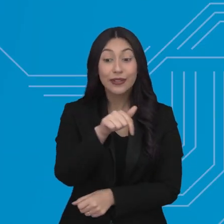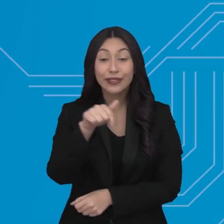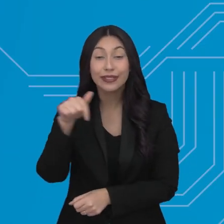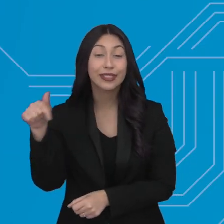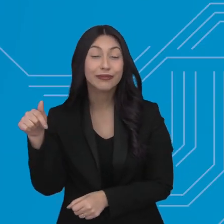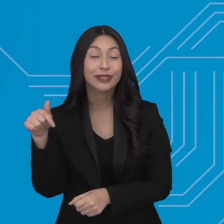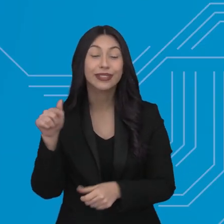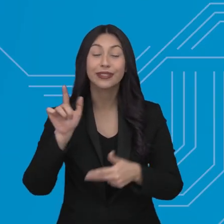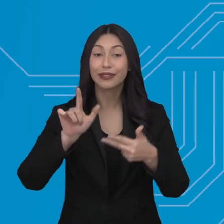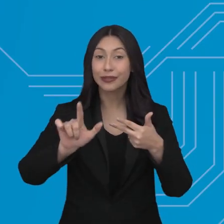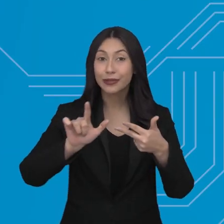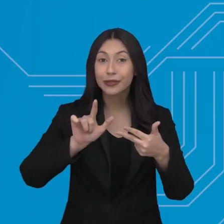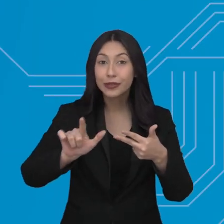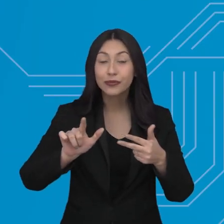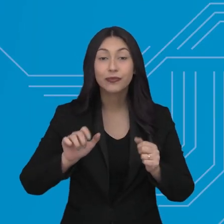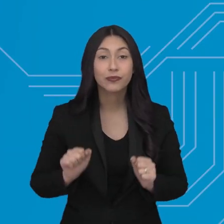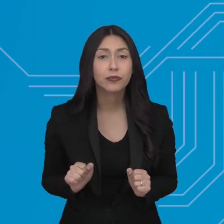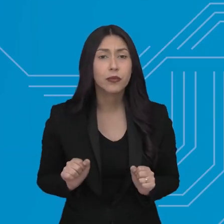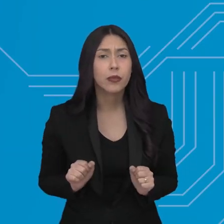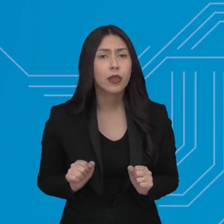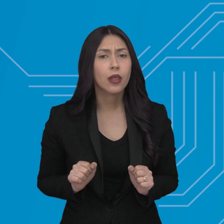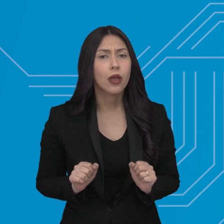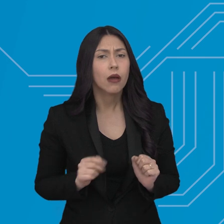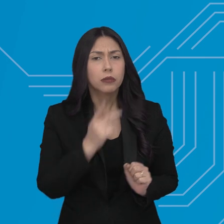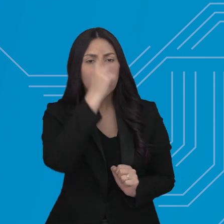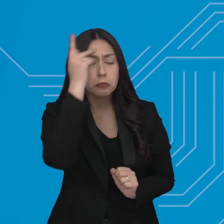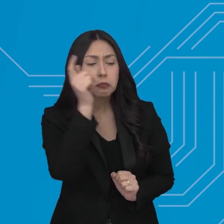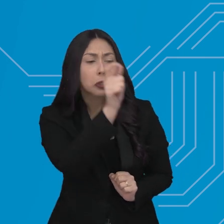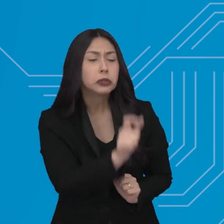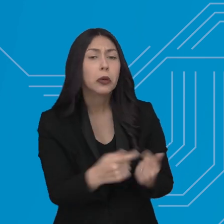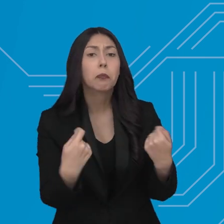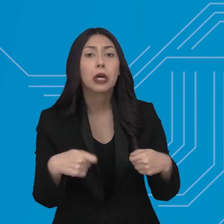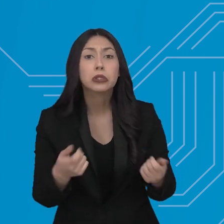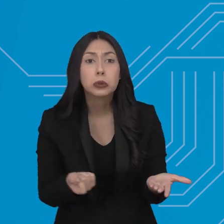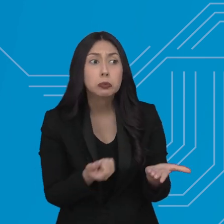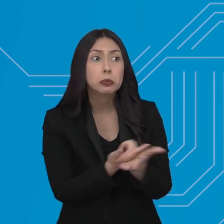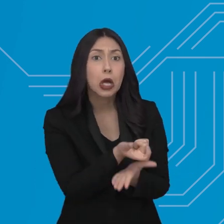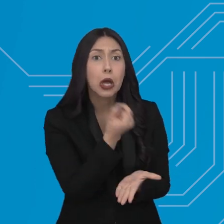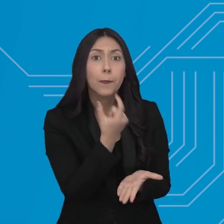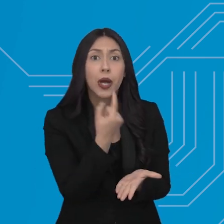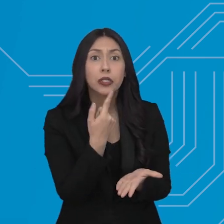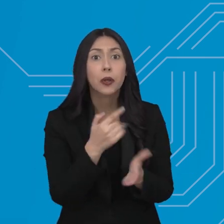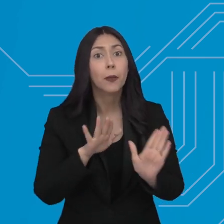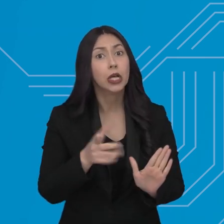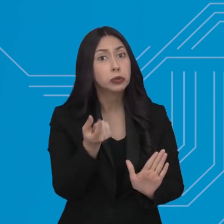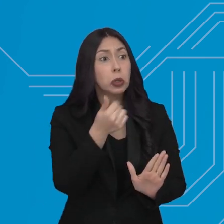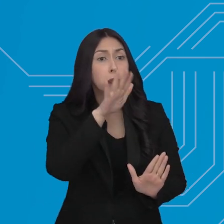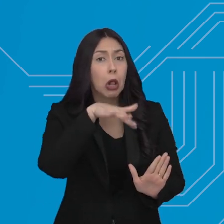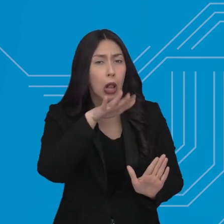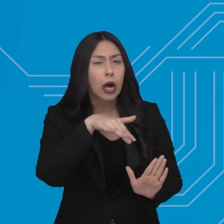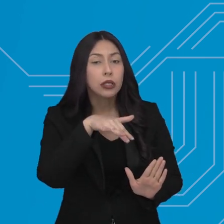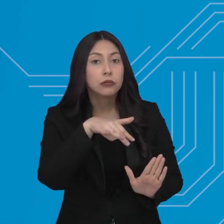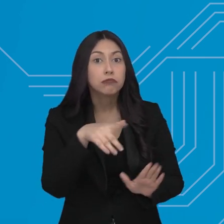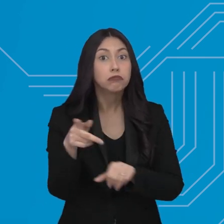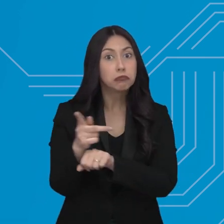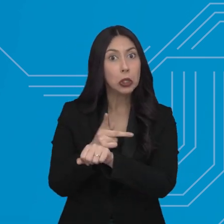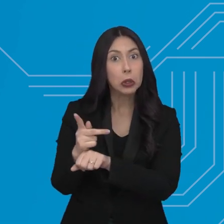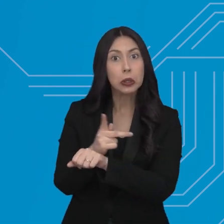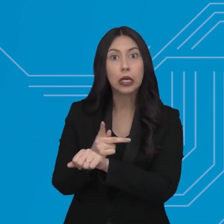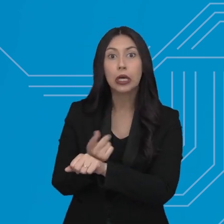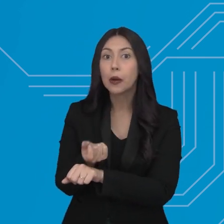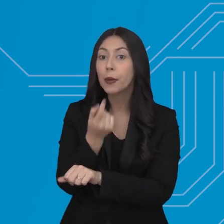Voltamos com o Semana Legislativa. E quando o consumidor precisa de medicamento e busca economia, geralmente ele recorre